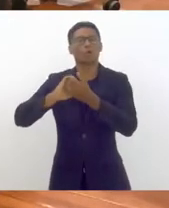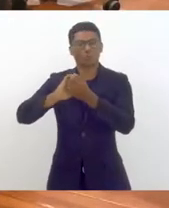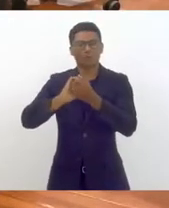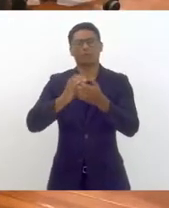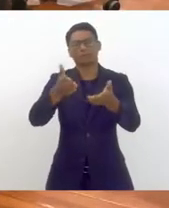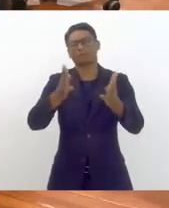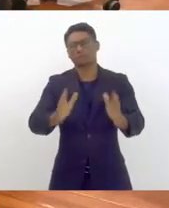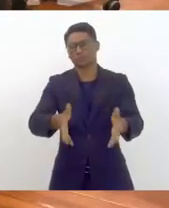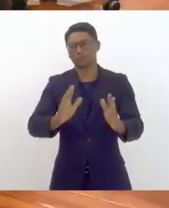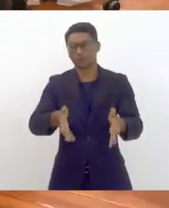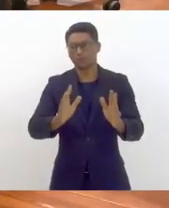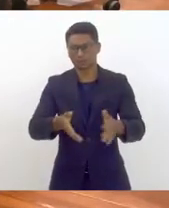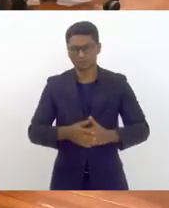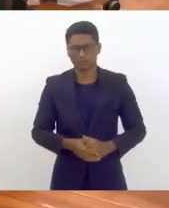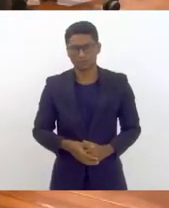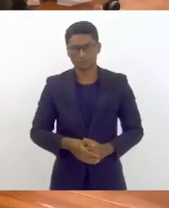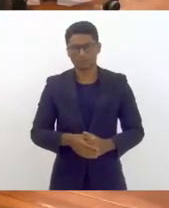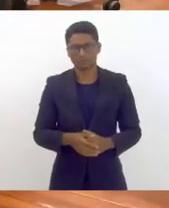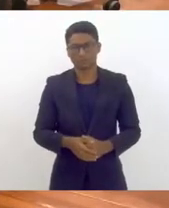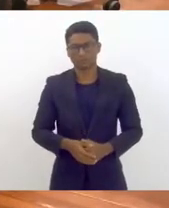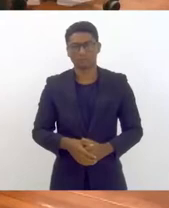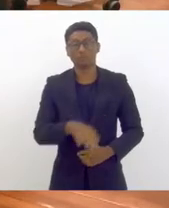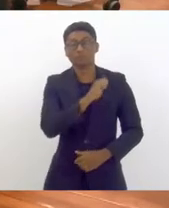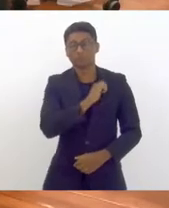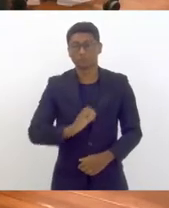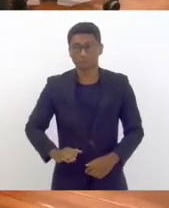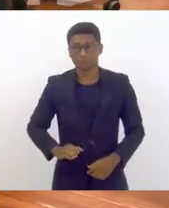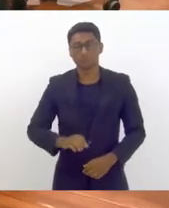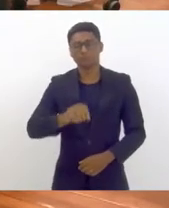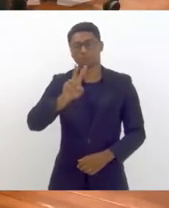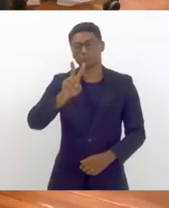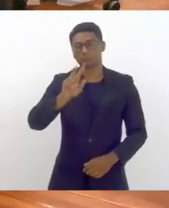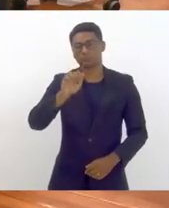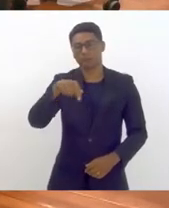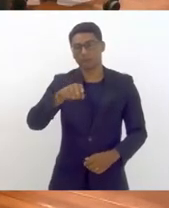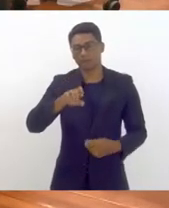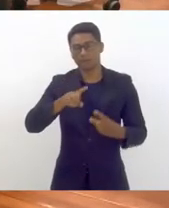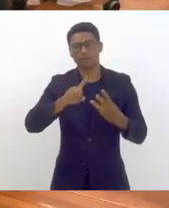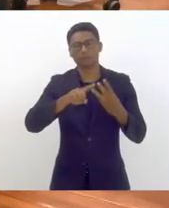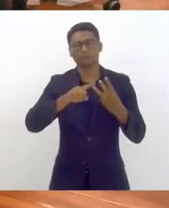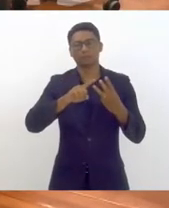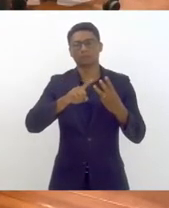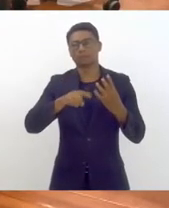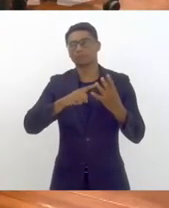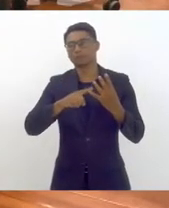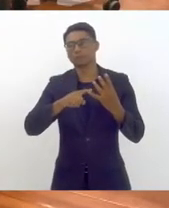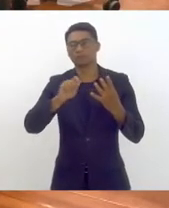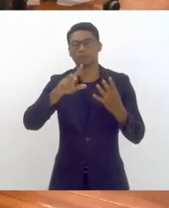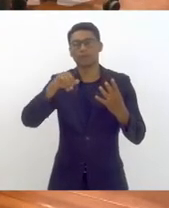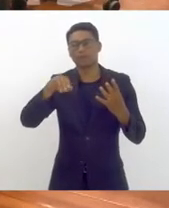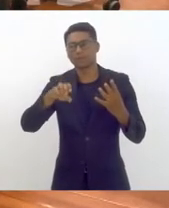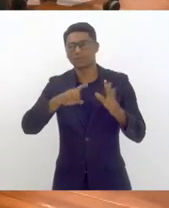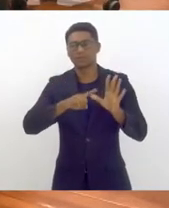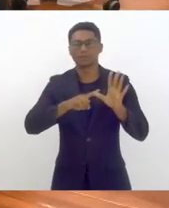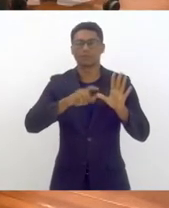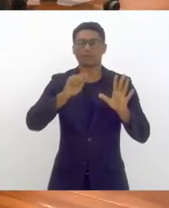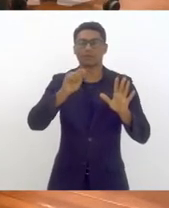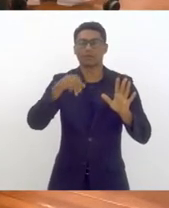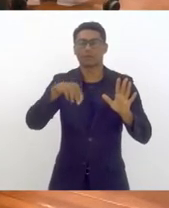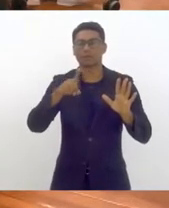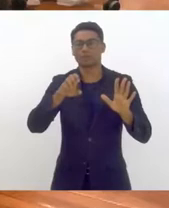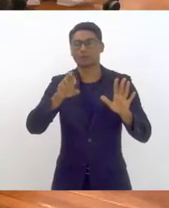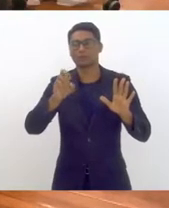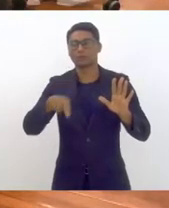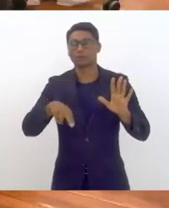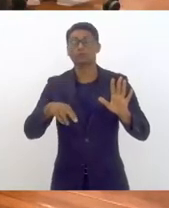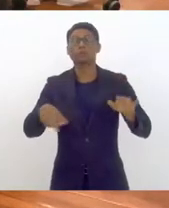Vossa Excelência, o André Siciliano, o Wagner Victor, o Anderson Aline, né? E queria